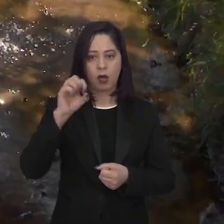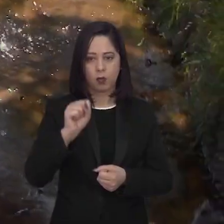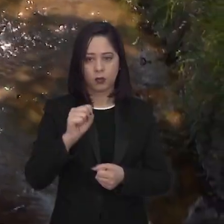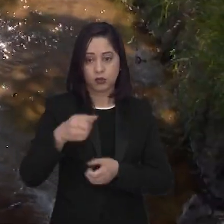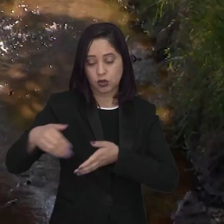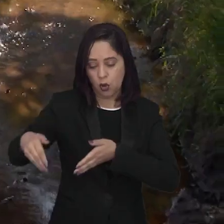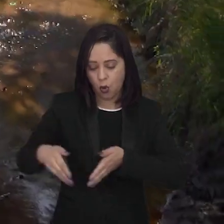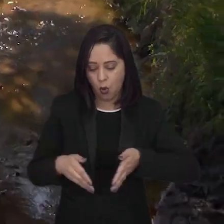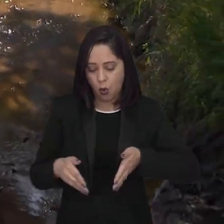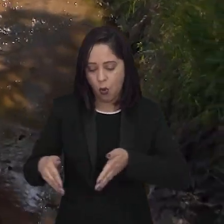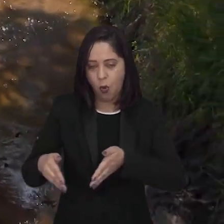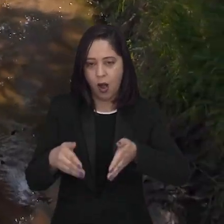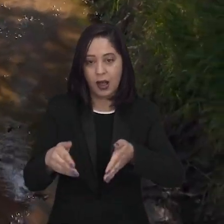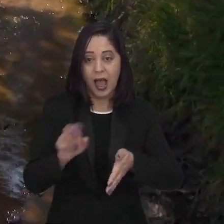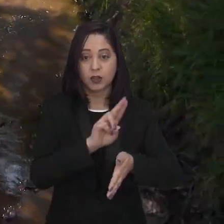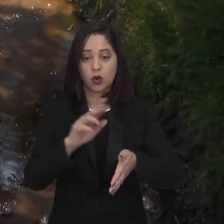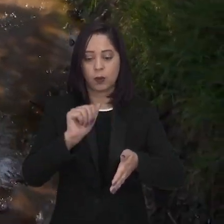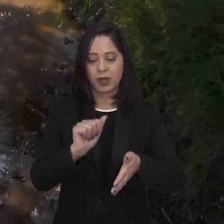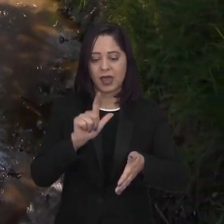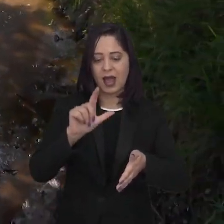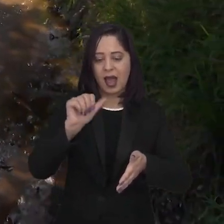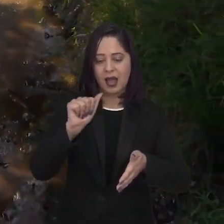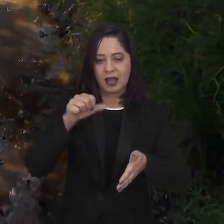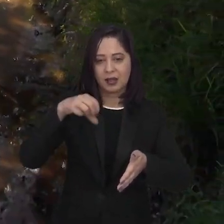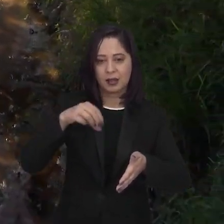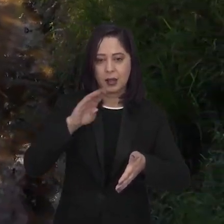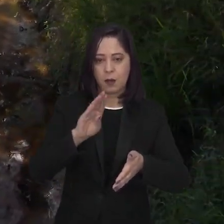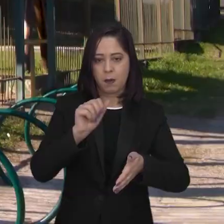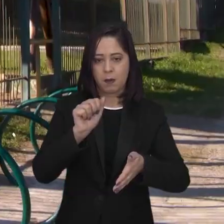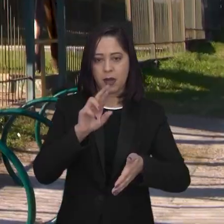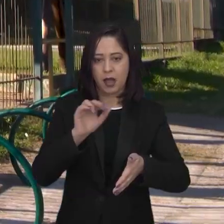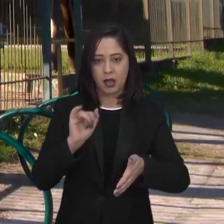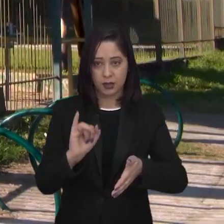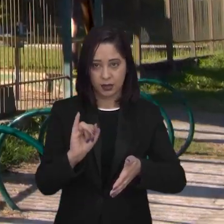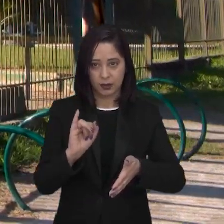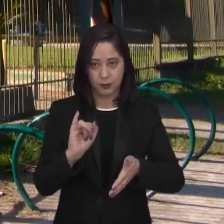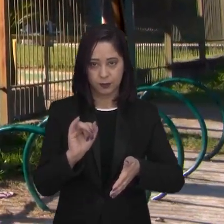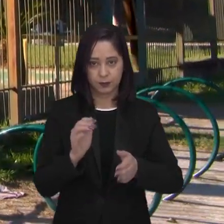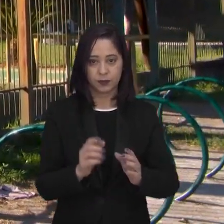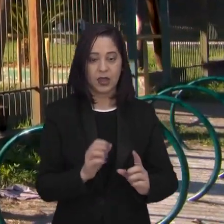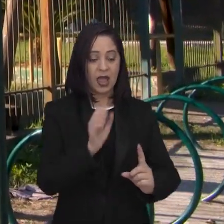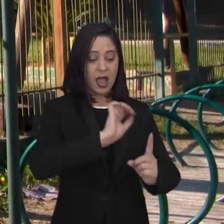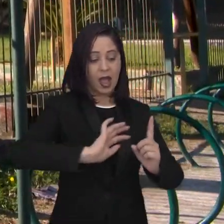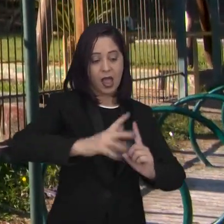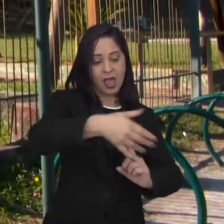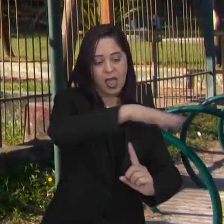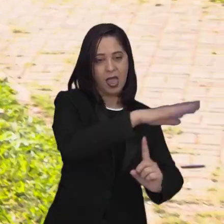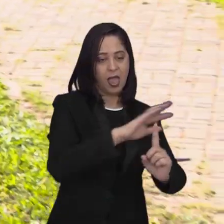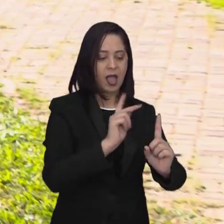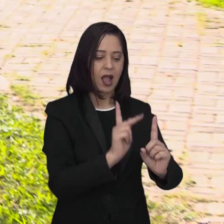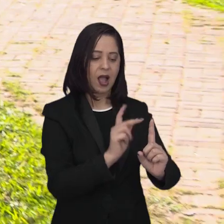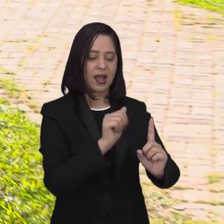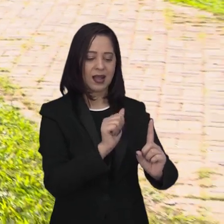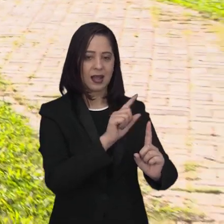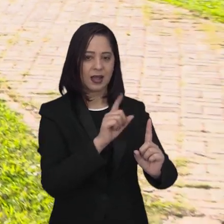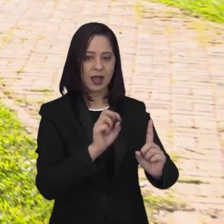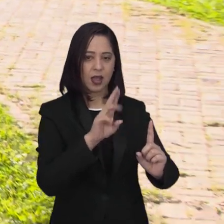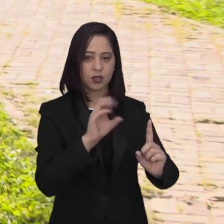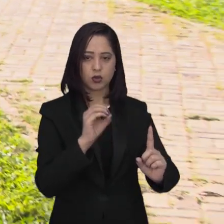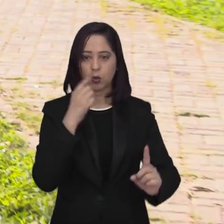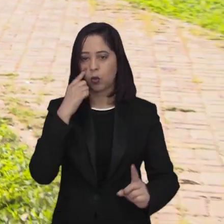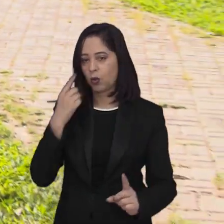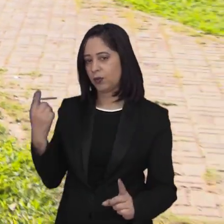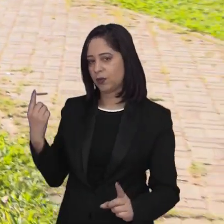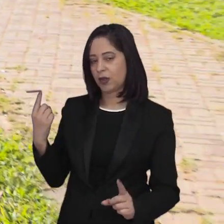Alambari vem de um córrego que passa pelo local. Já Kazuo Takanashi serve de homenagem a um imigrante japonês que adotou